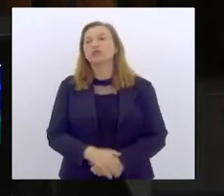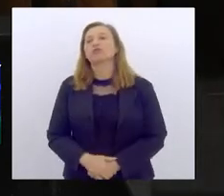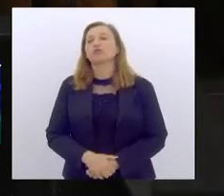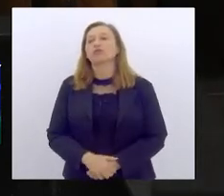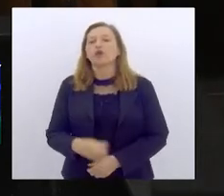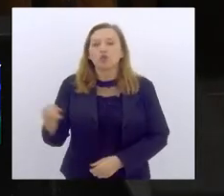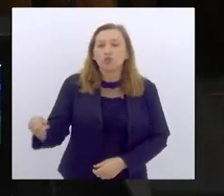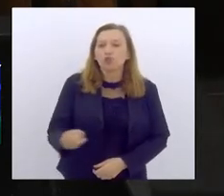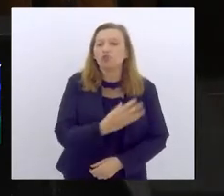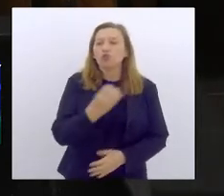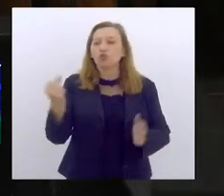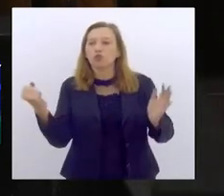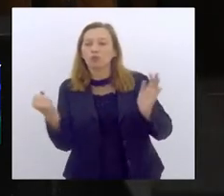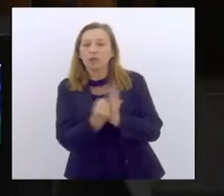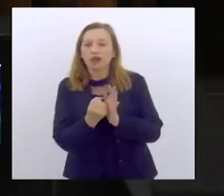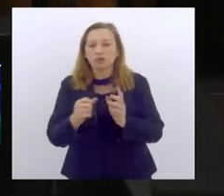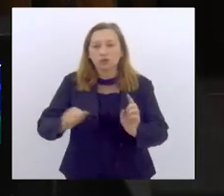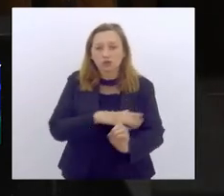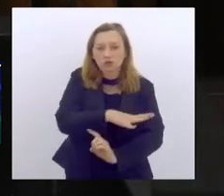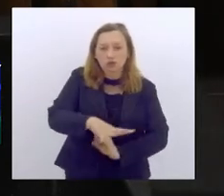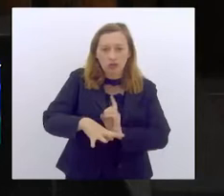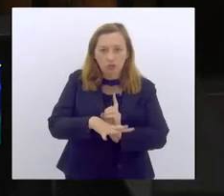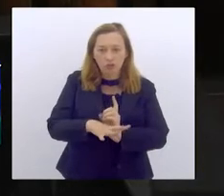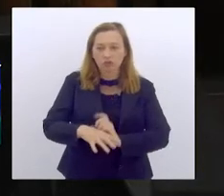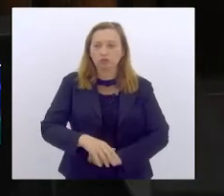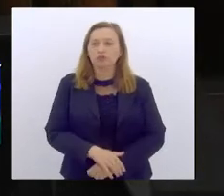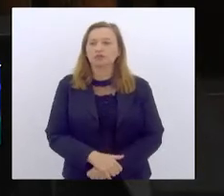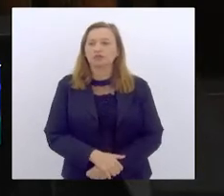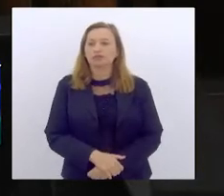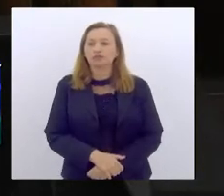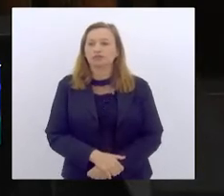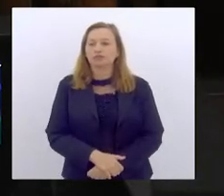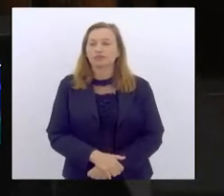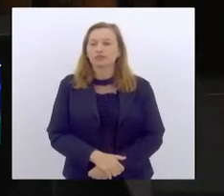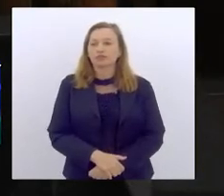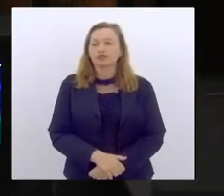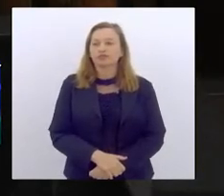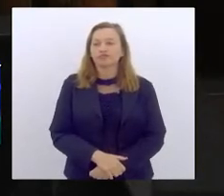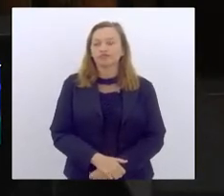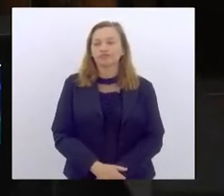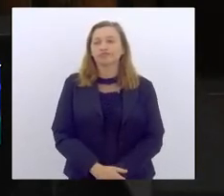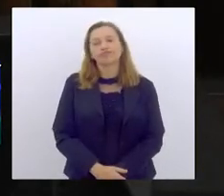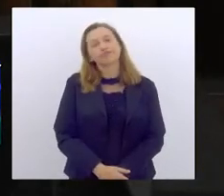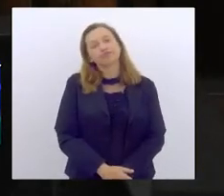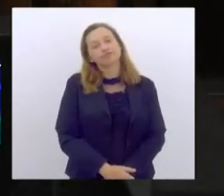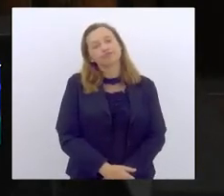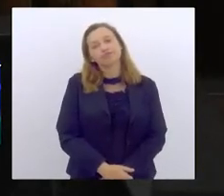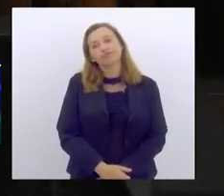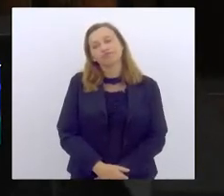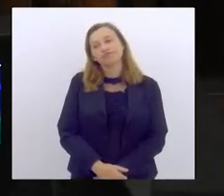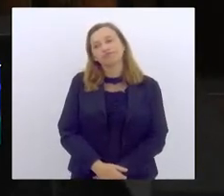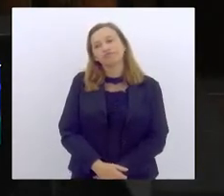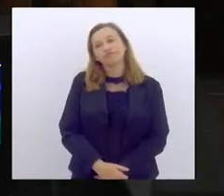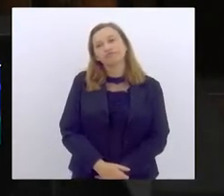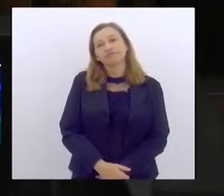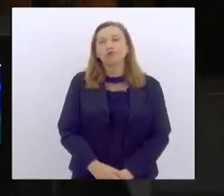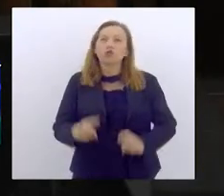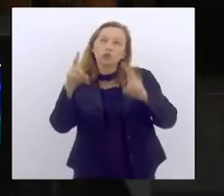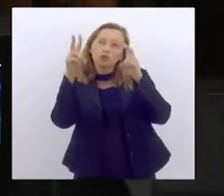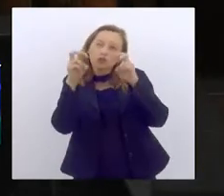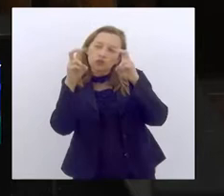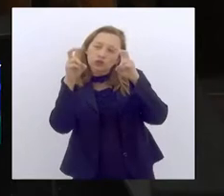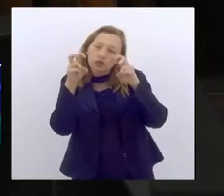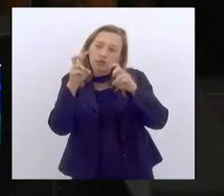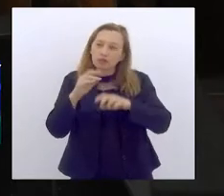é um novo pacto social eu acho Talvez o tema